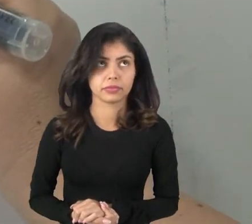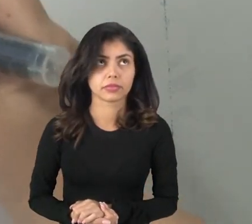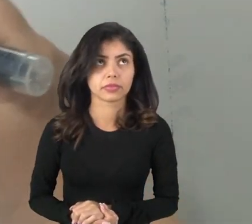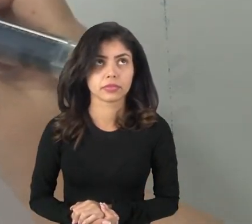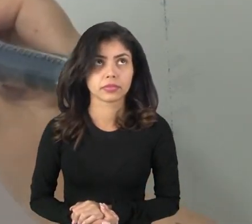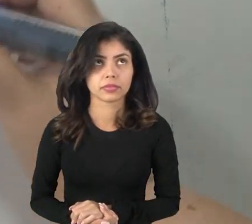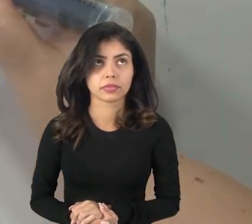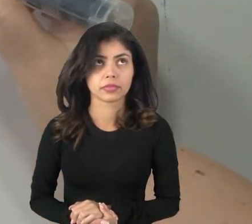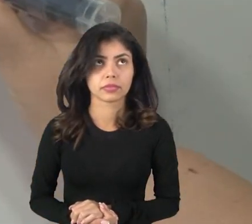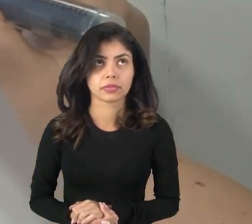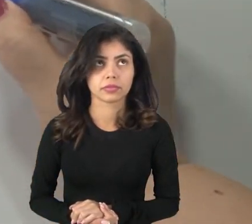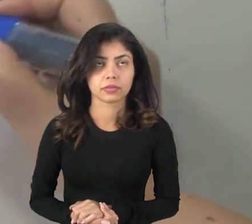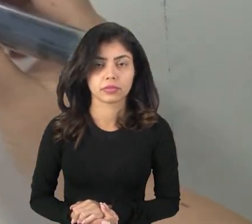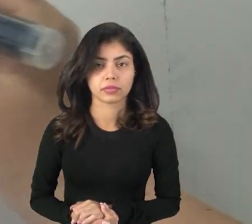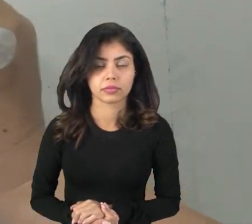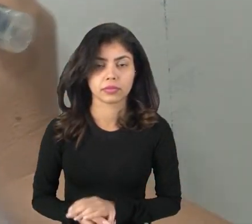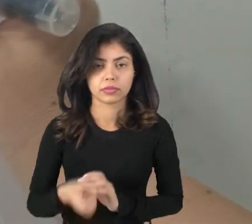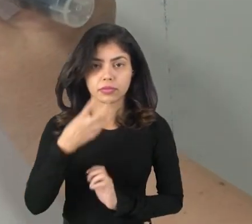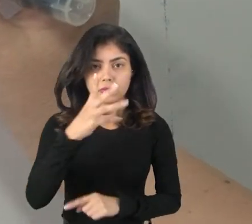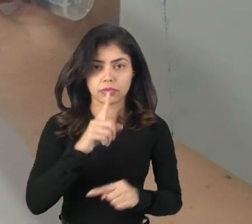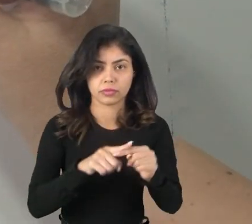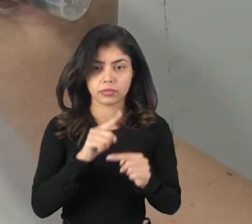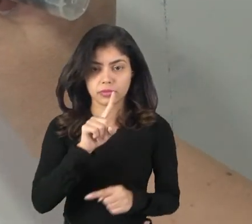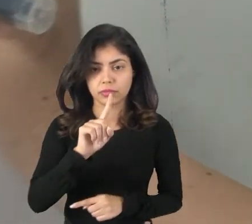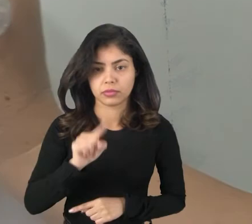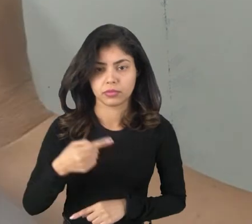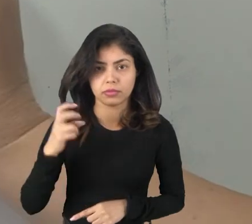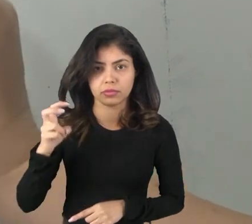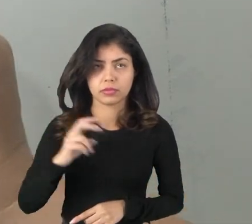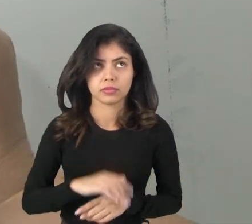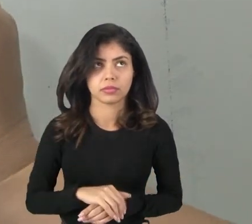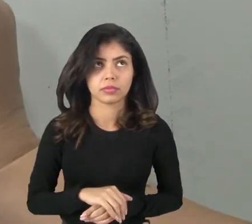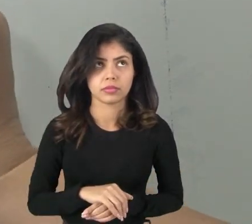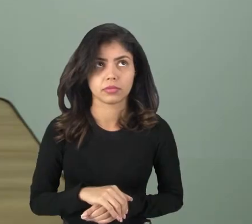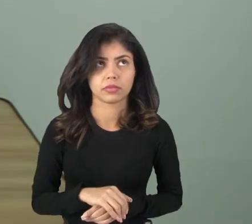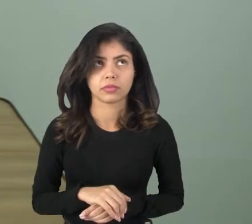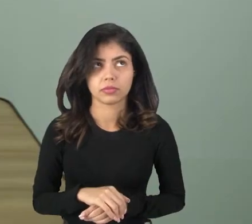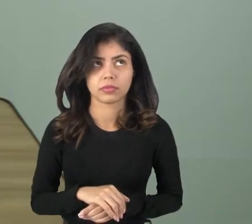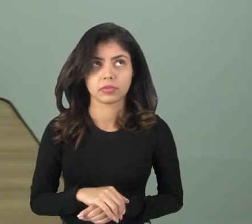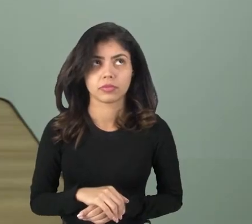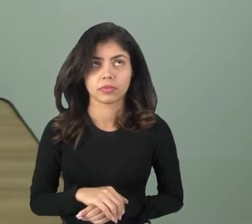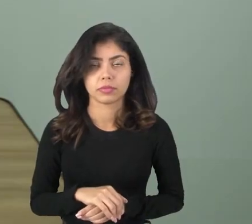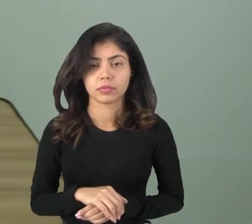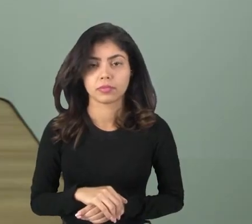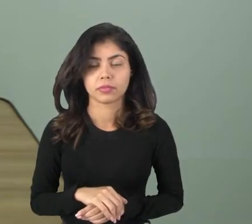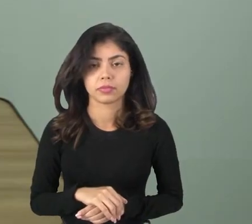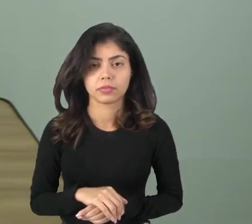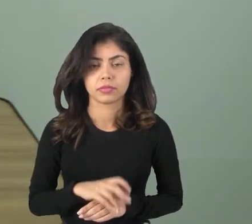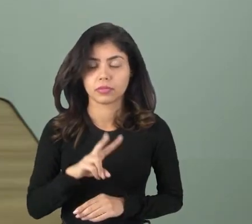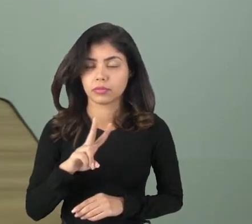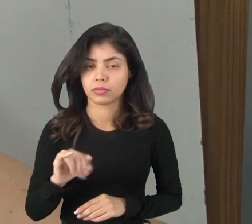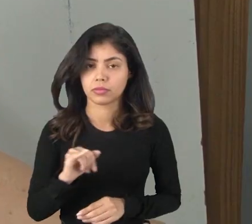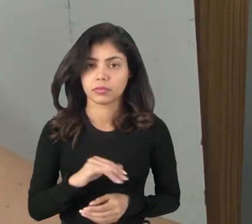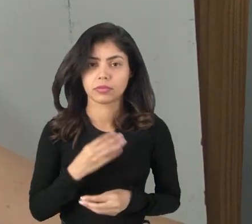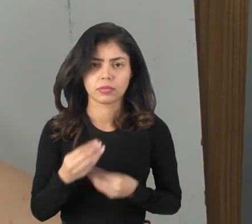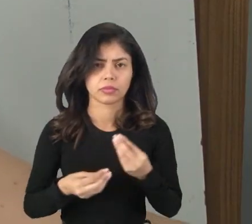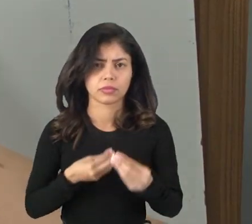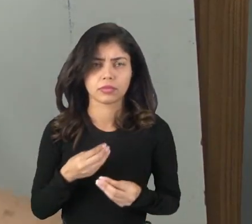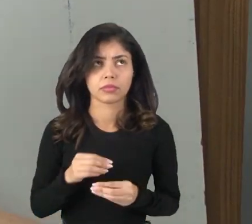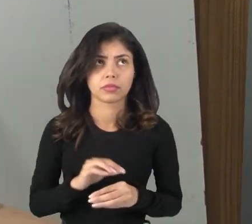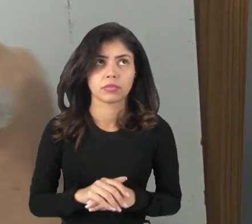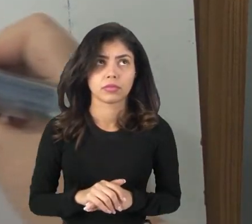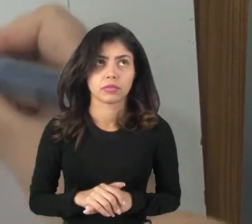3 mais 1,5, né? Aqui, olha só, vai ficar como?